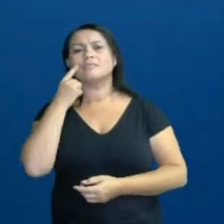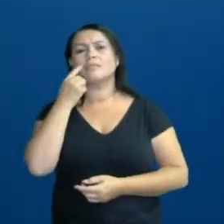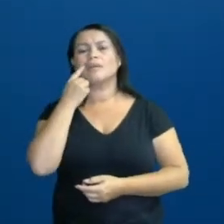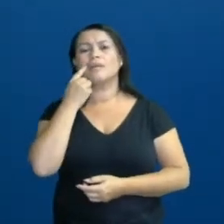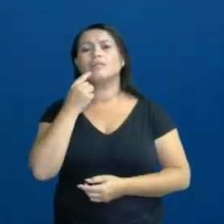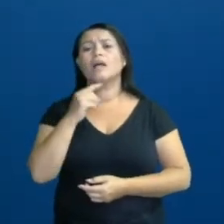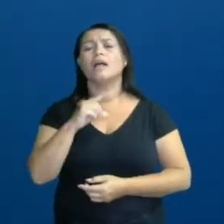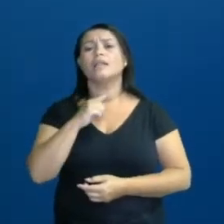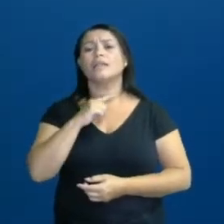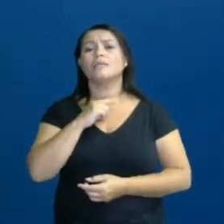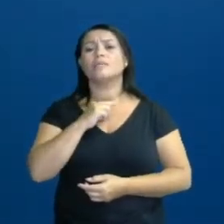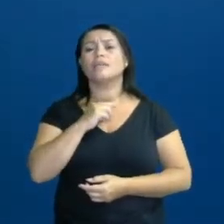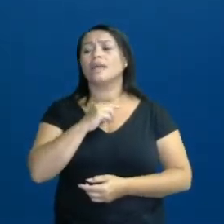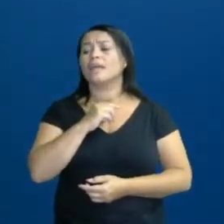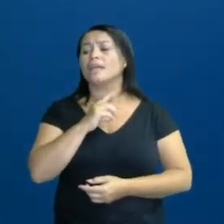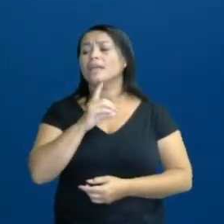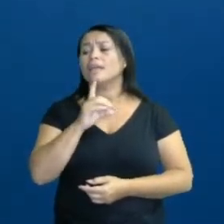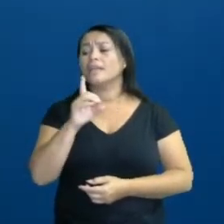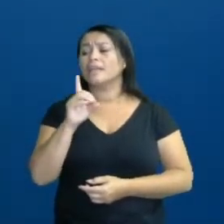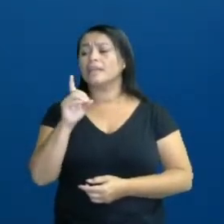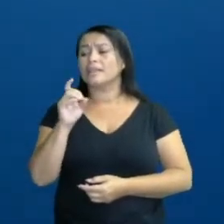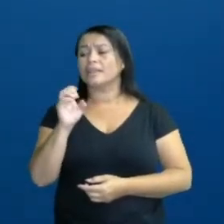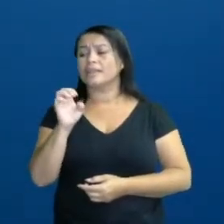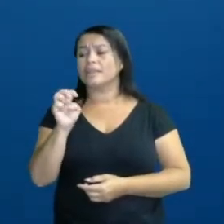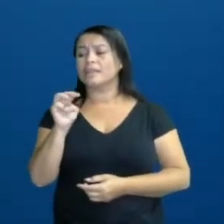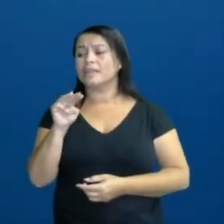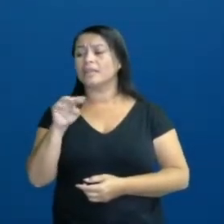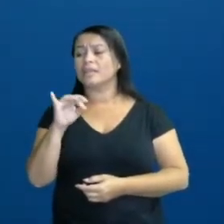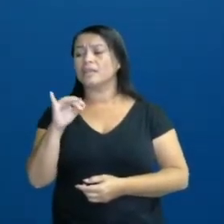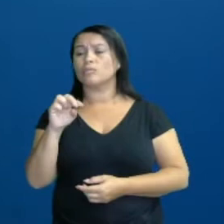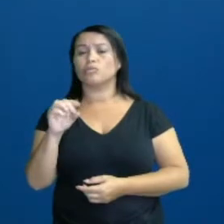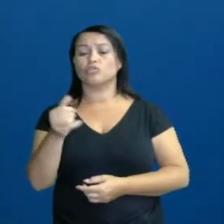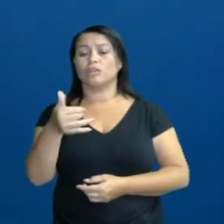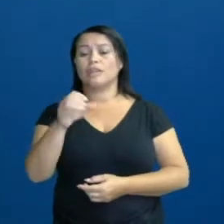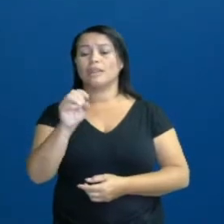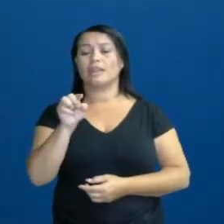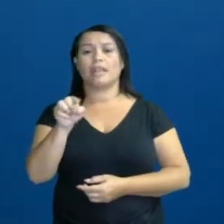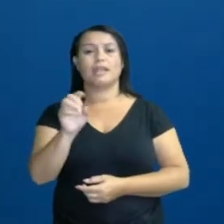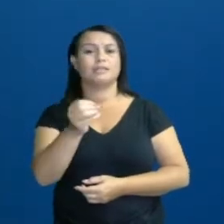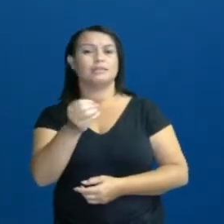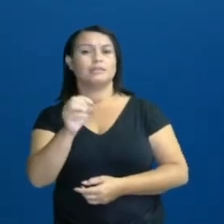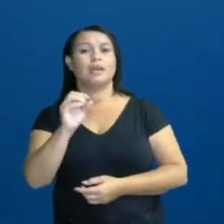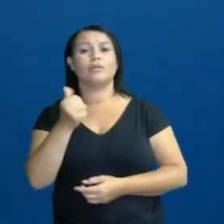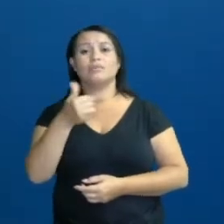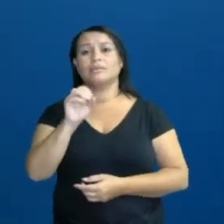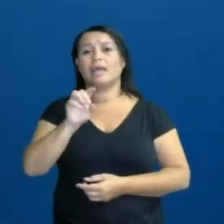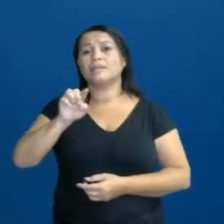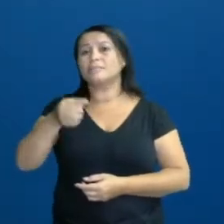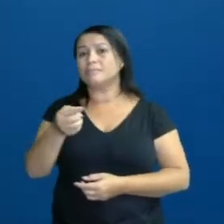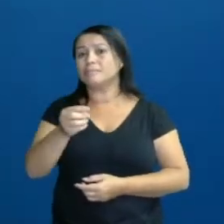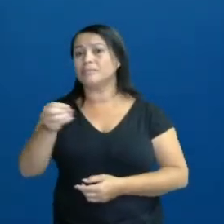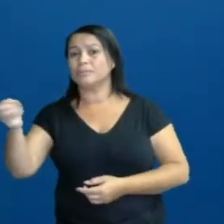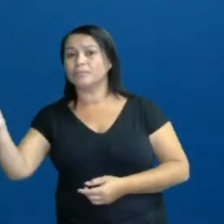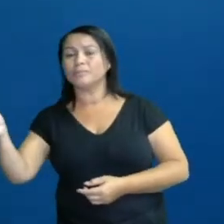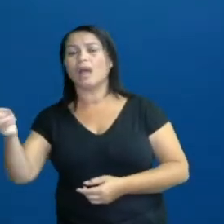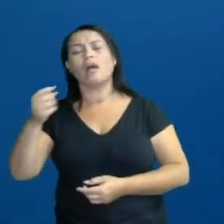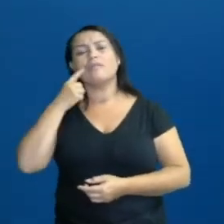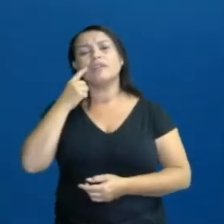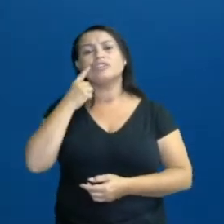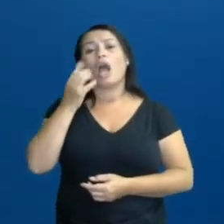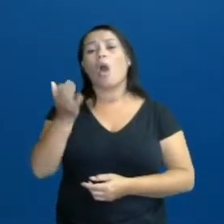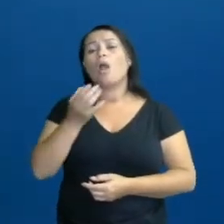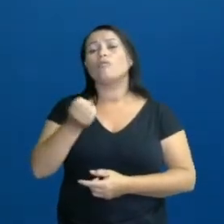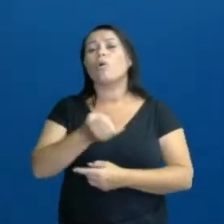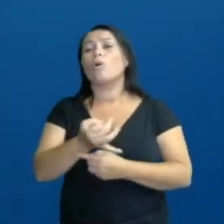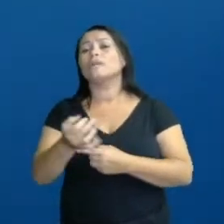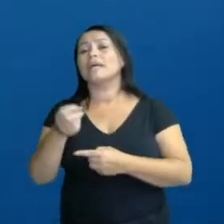décimos de milésimos. Então, eu tenho quem aqui? Eu tenho 10.000. 1 sobre 10 mil, tá? Agora eu vou contar